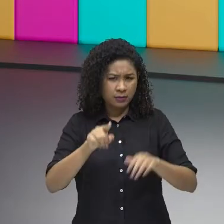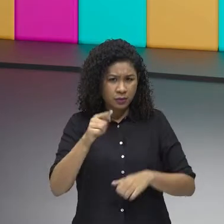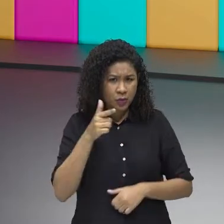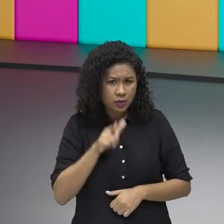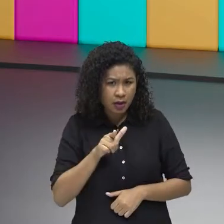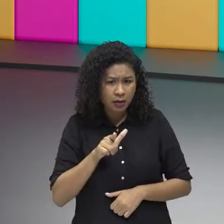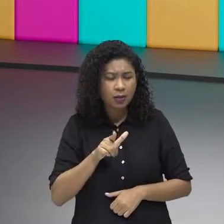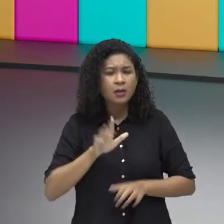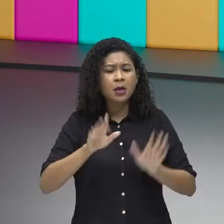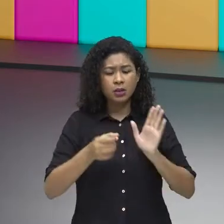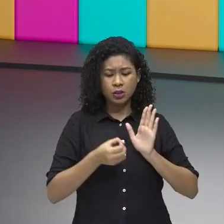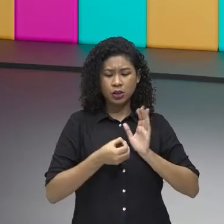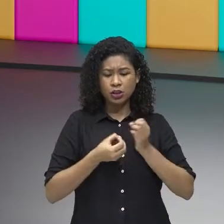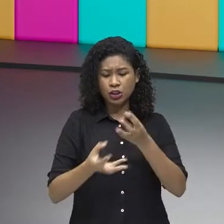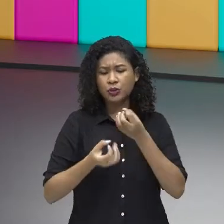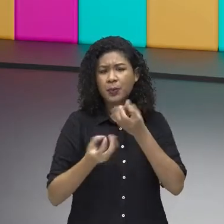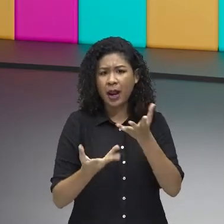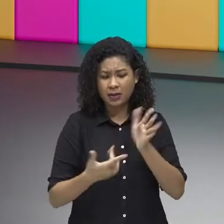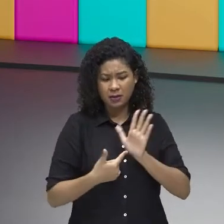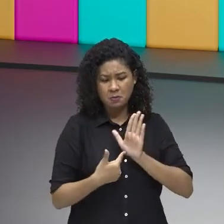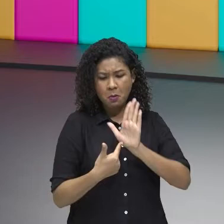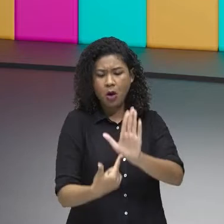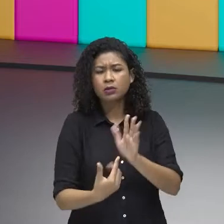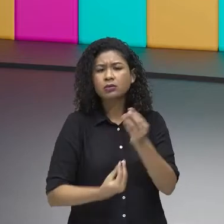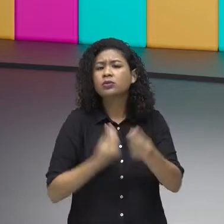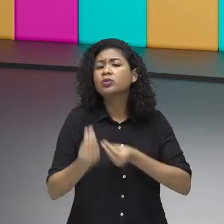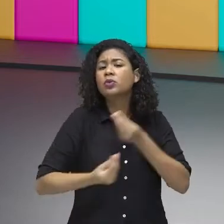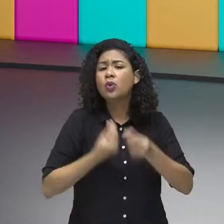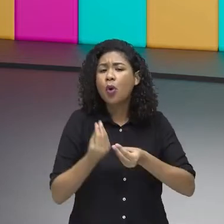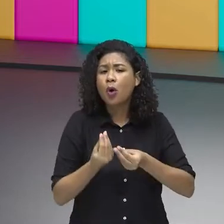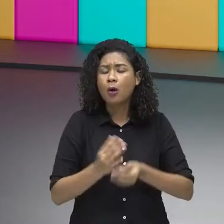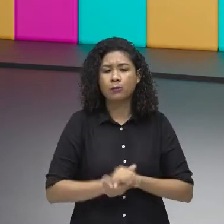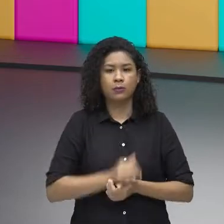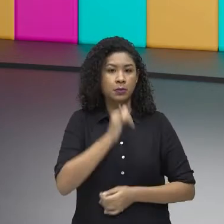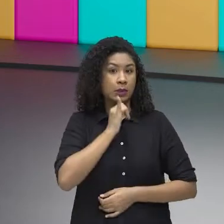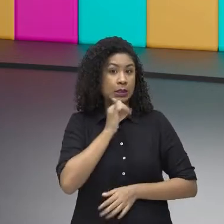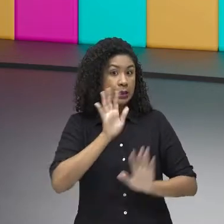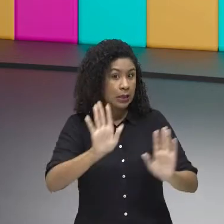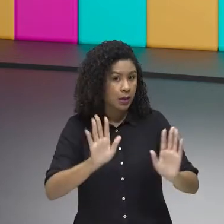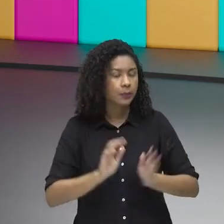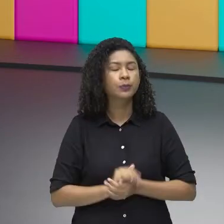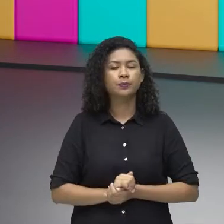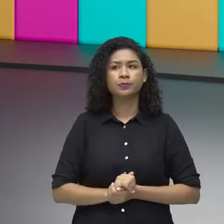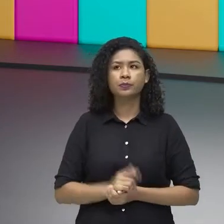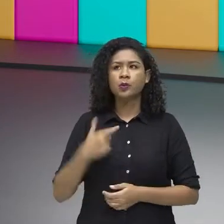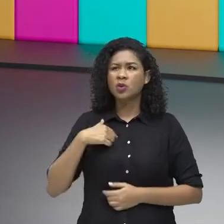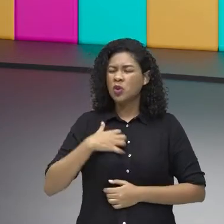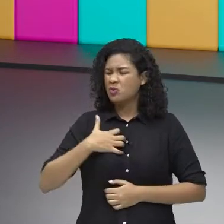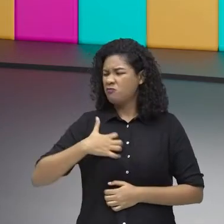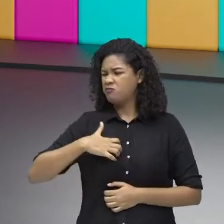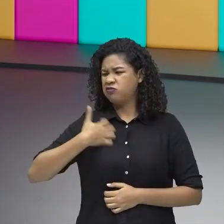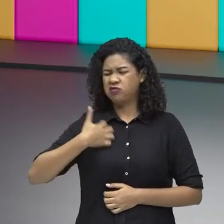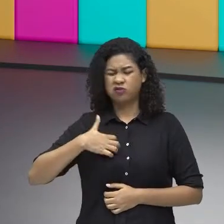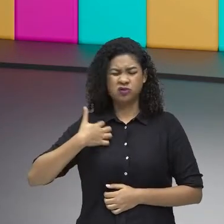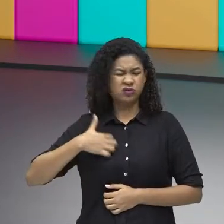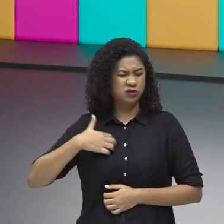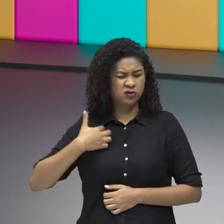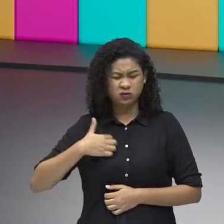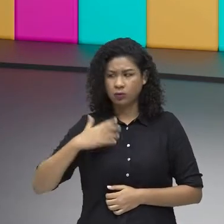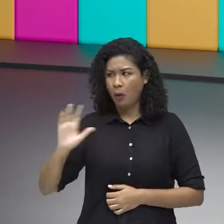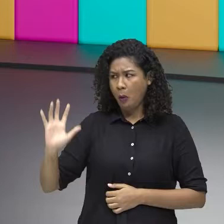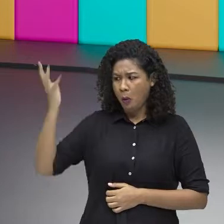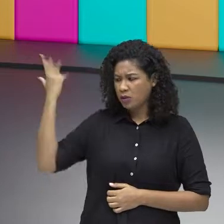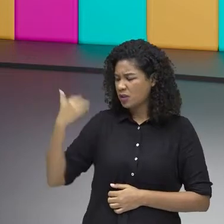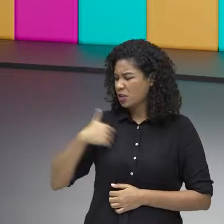está sentindo? Vamos lá num exemplo, né? Se de repente eu estou com raiva, aconteceu uma situação, fiquei muito chateado,